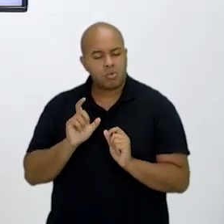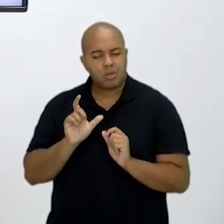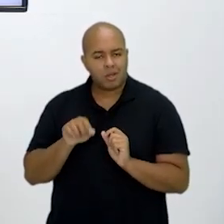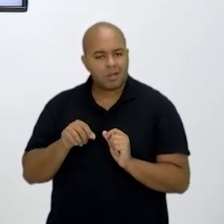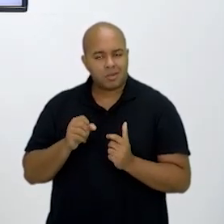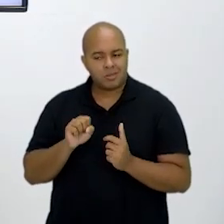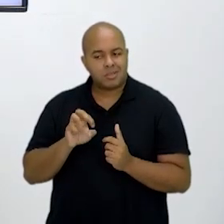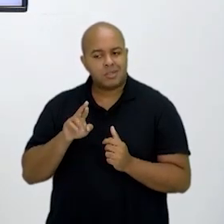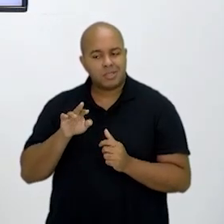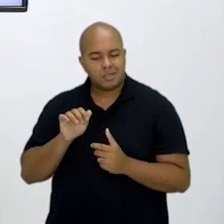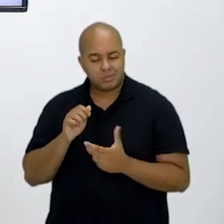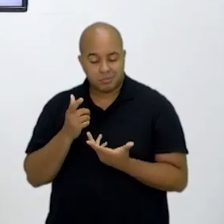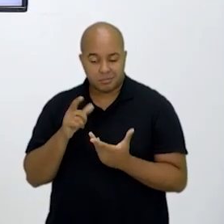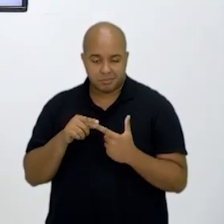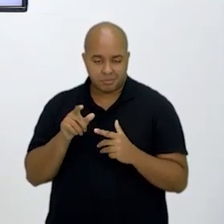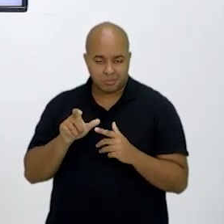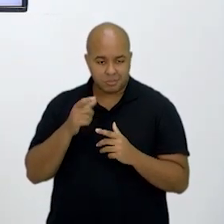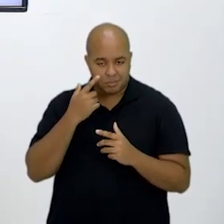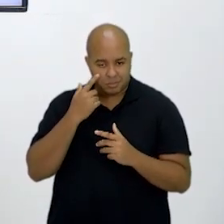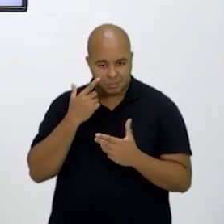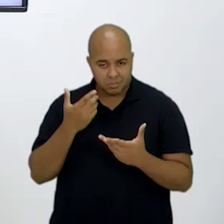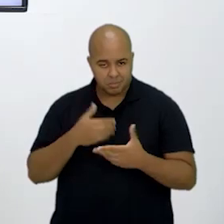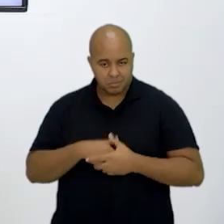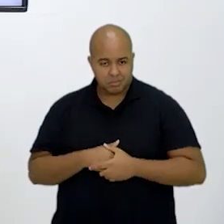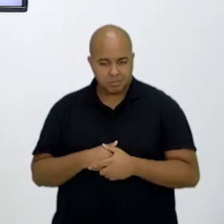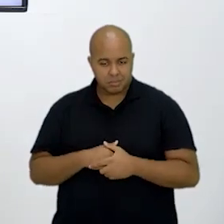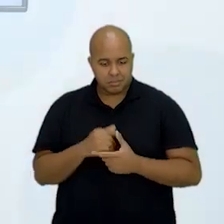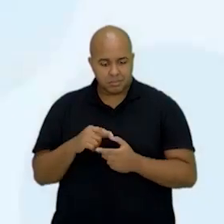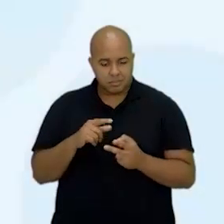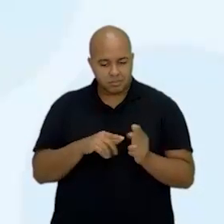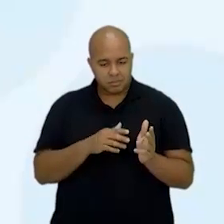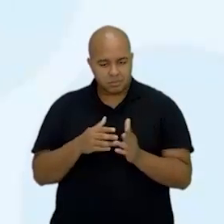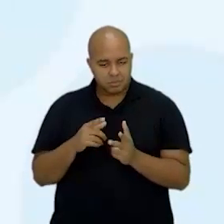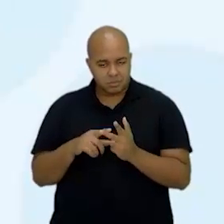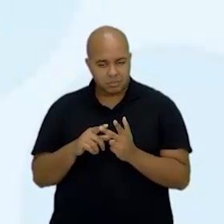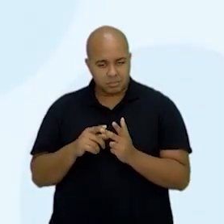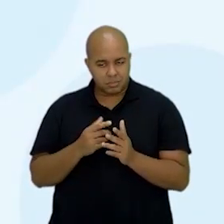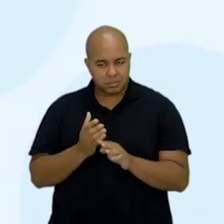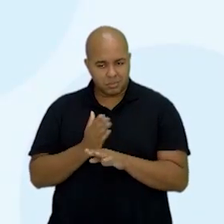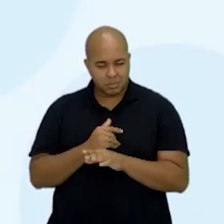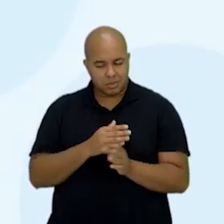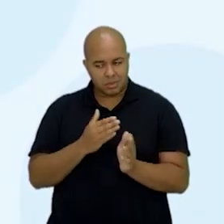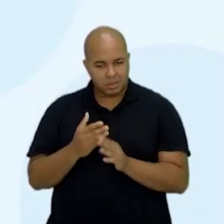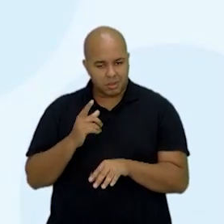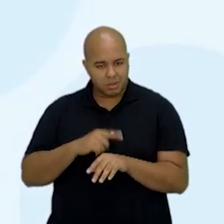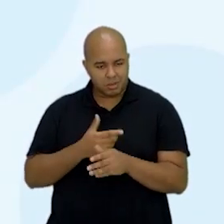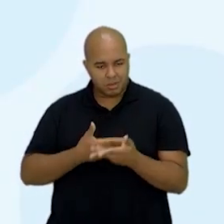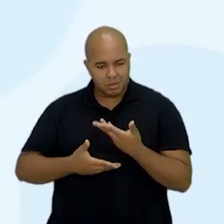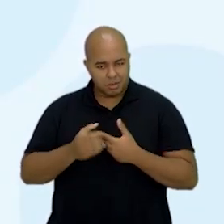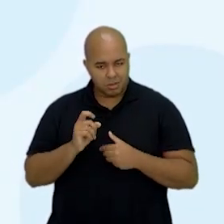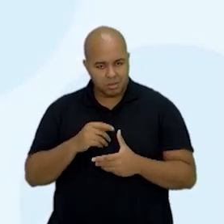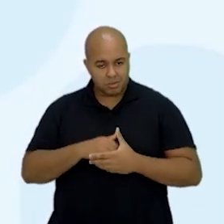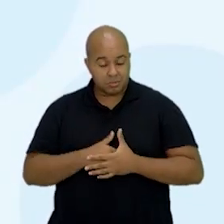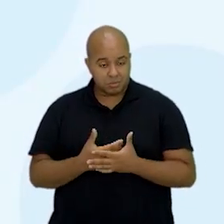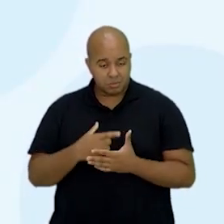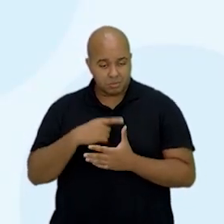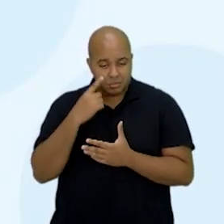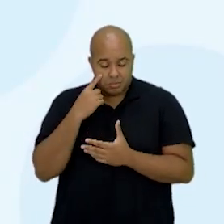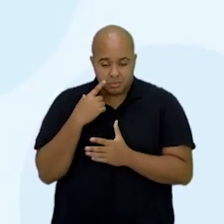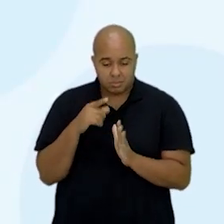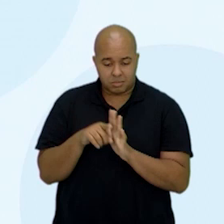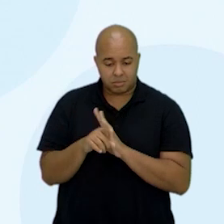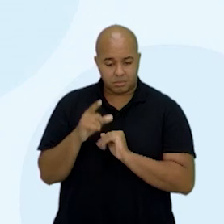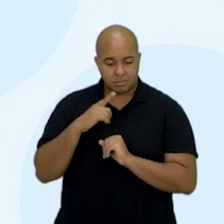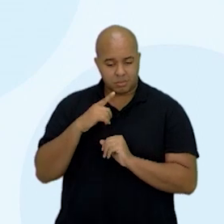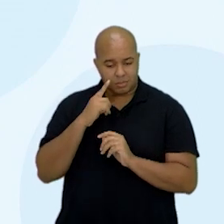que seria então é justamente o que a gente vai ver agora nessa seconditional antes de ir para o momento da interação tá então nós temos aqui a